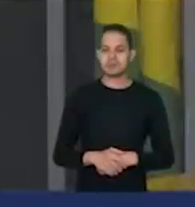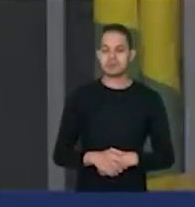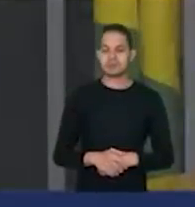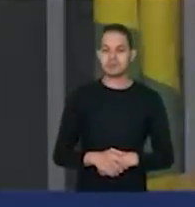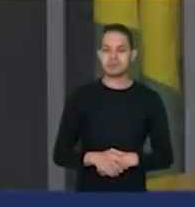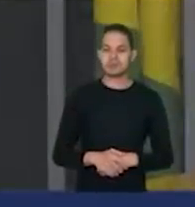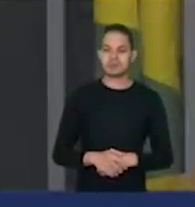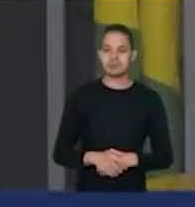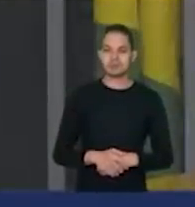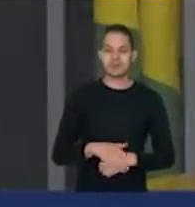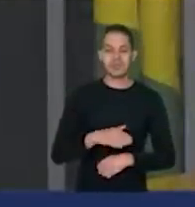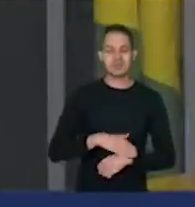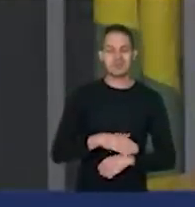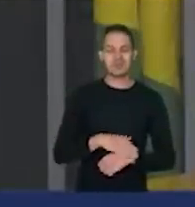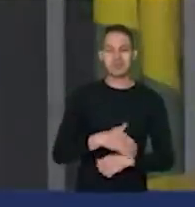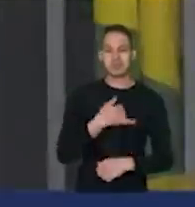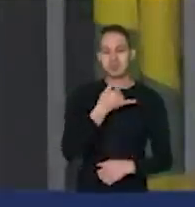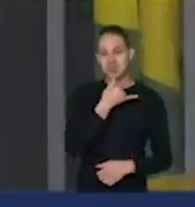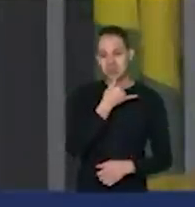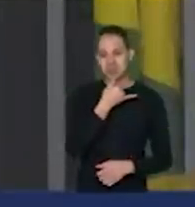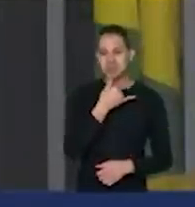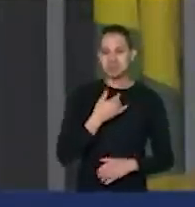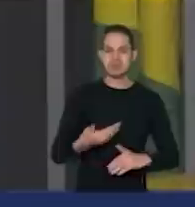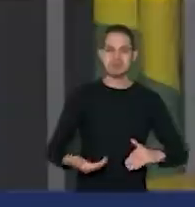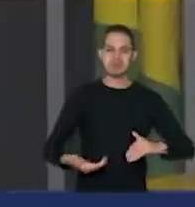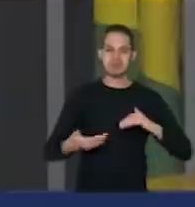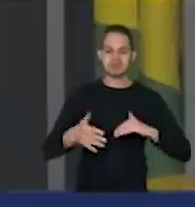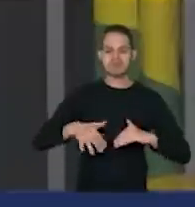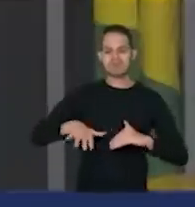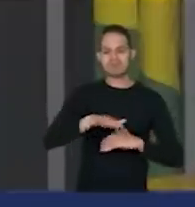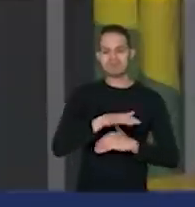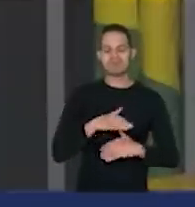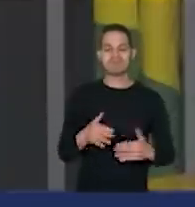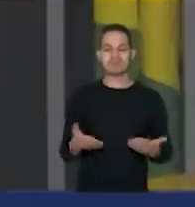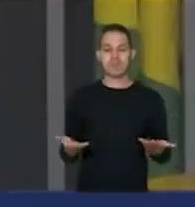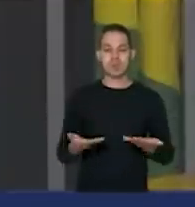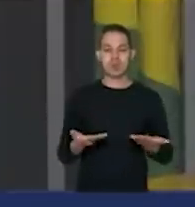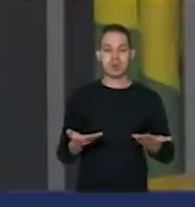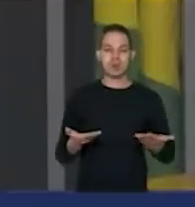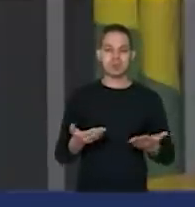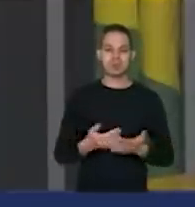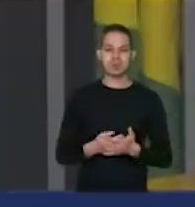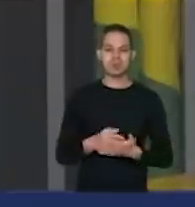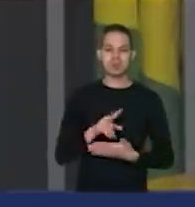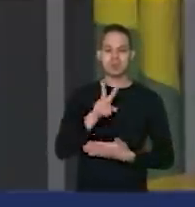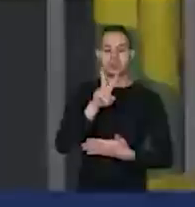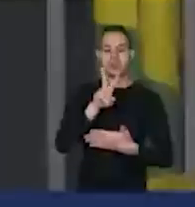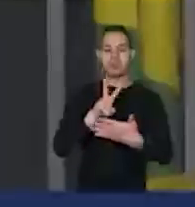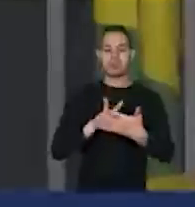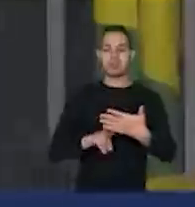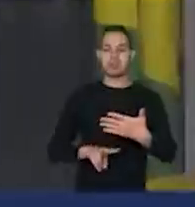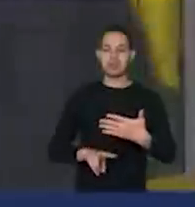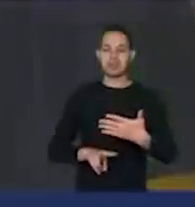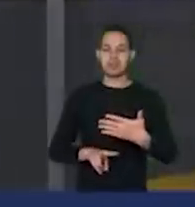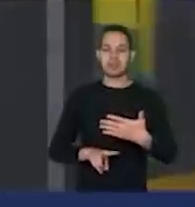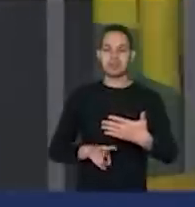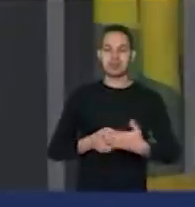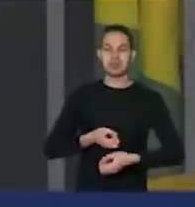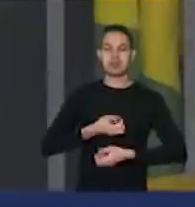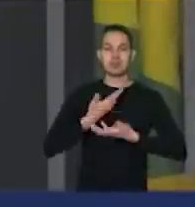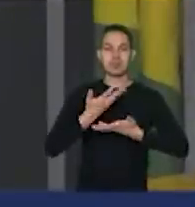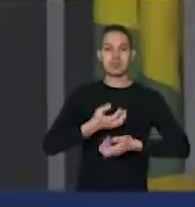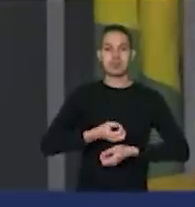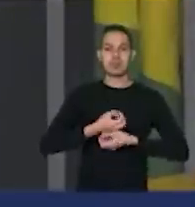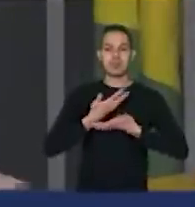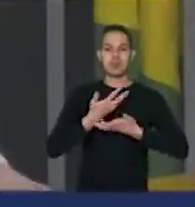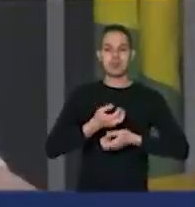esse momento triste que o parlamento vive hoje, leia um pouco de poesia para